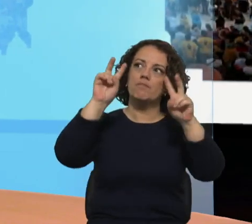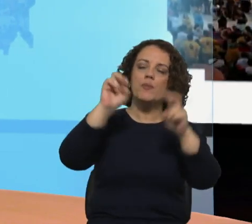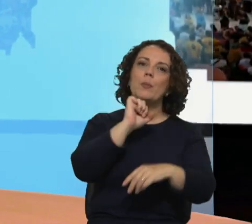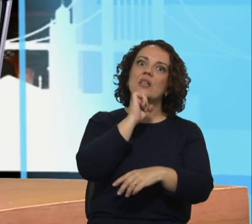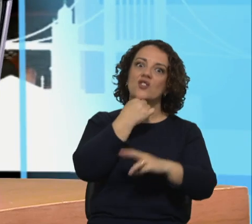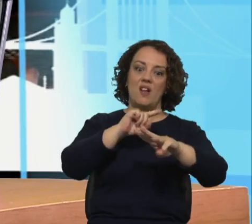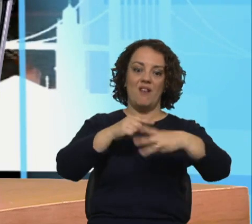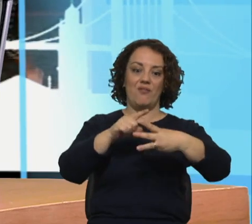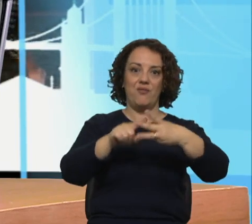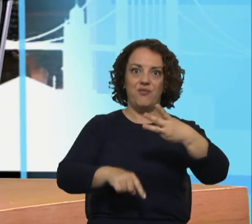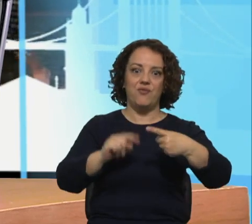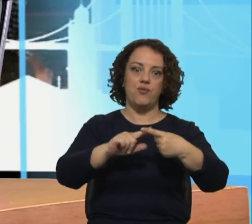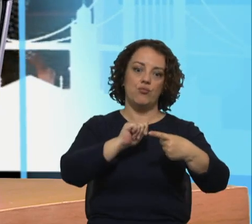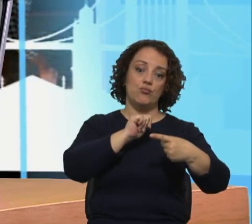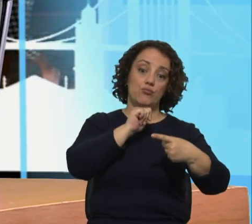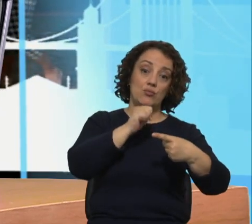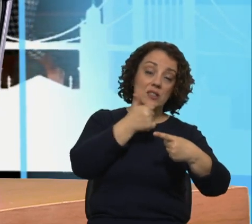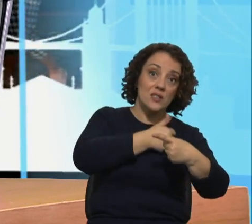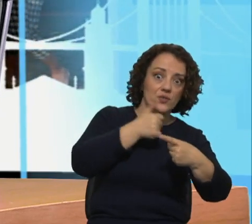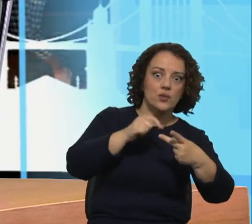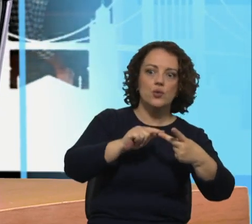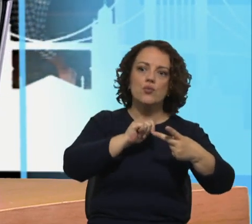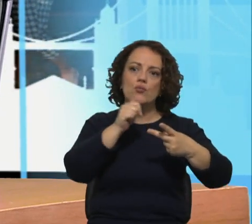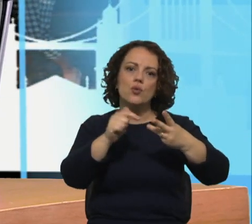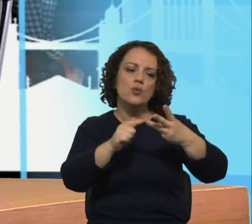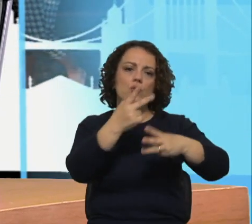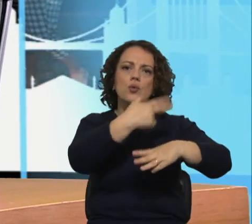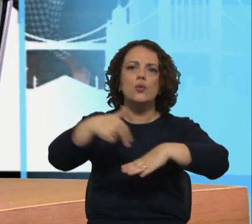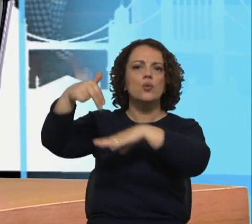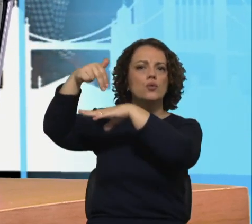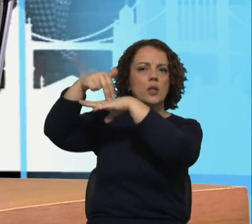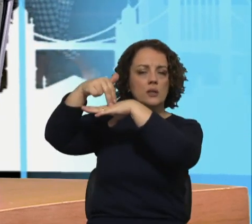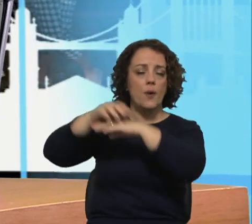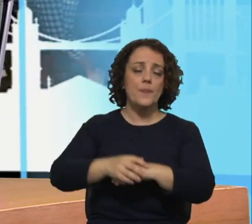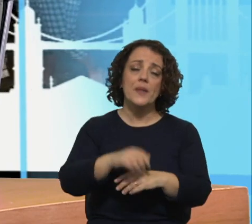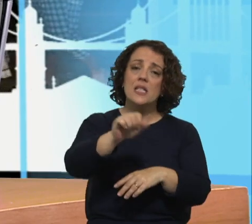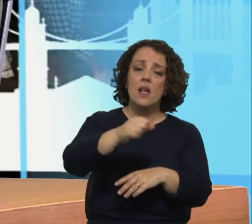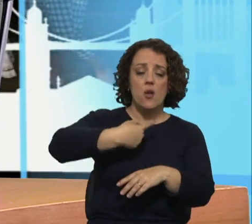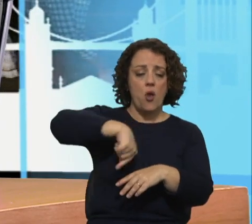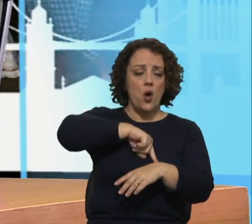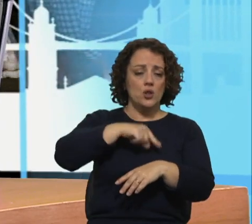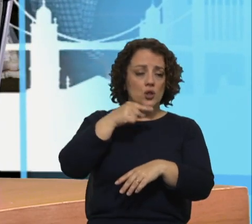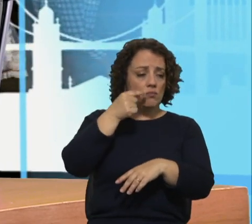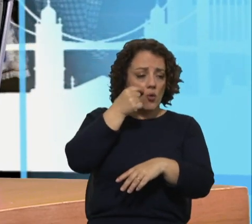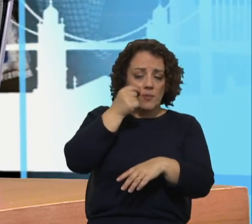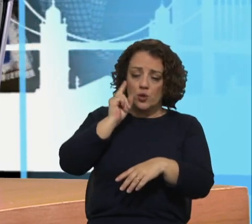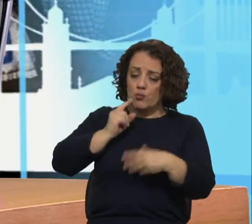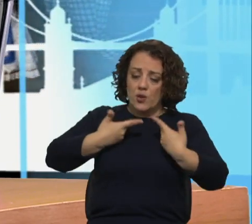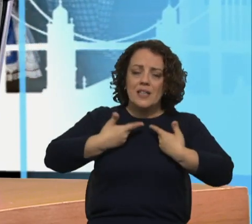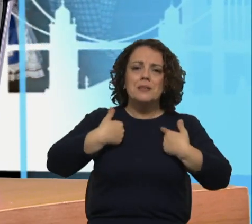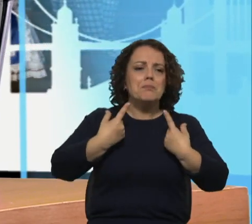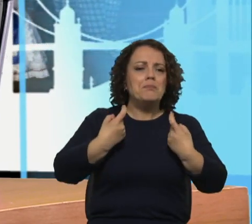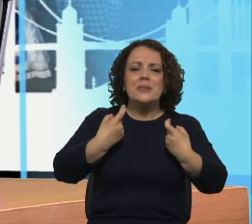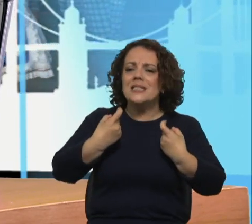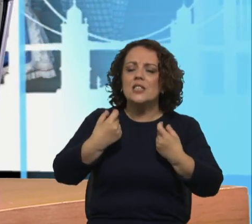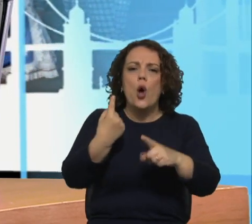Nós, homens e mulheres, temos necessidade de coisas, de realidades sensíveis, palpáveis, tangíveis, e, portanto, nós somos